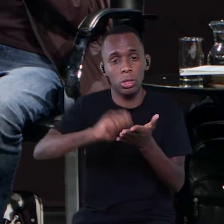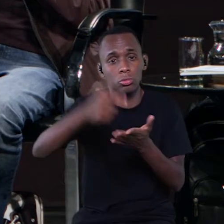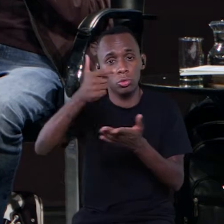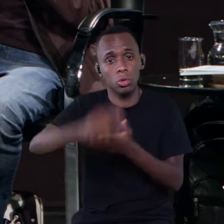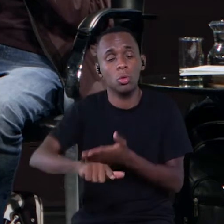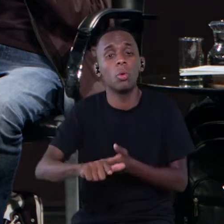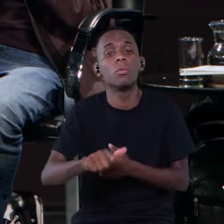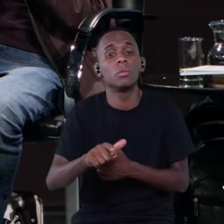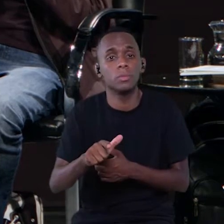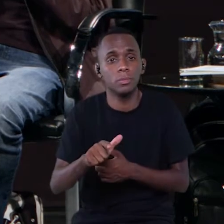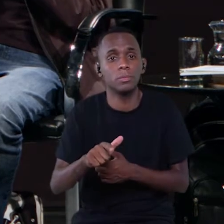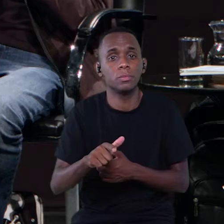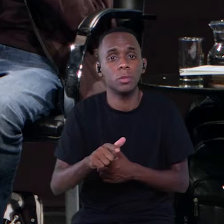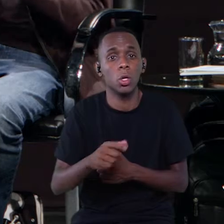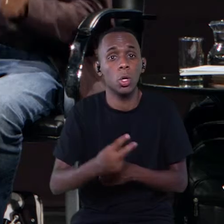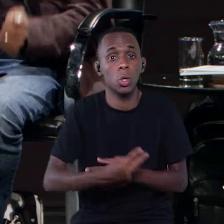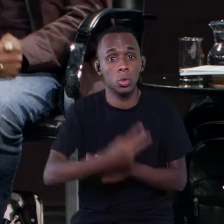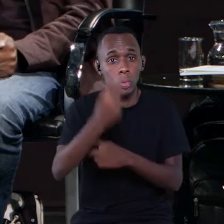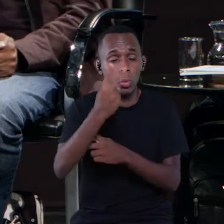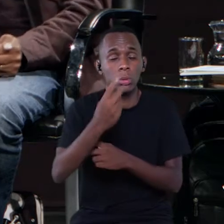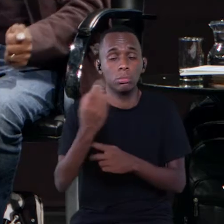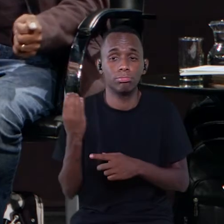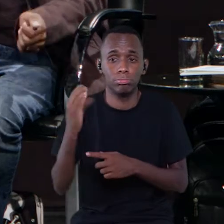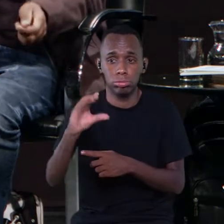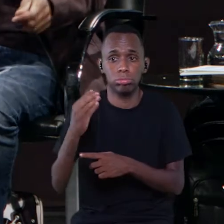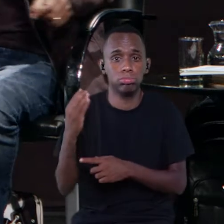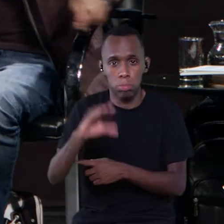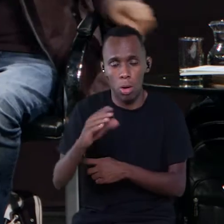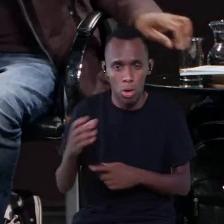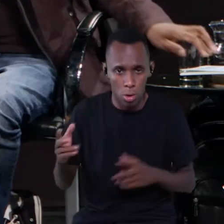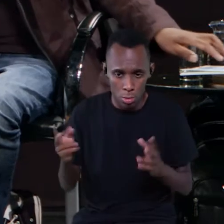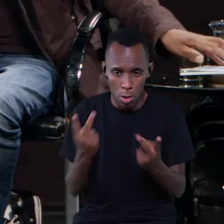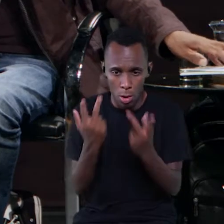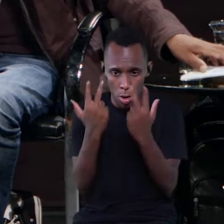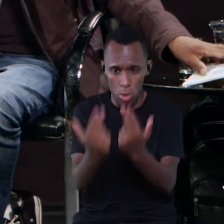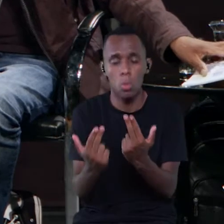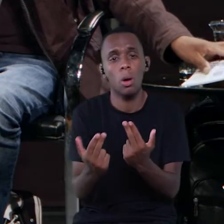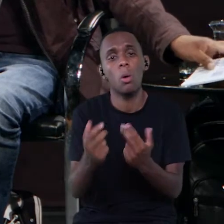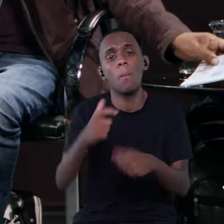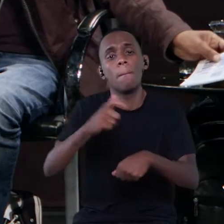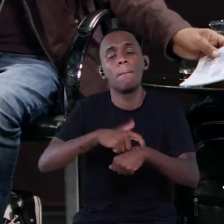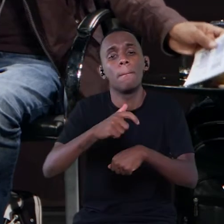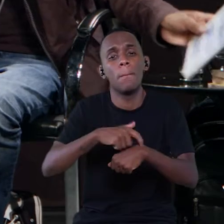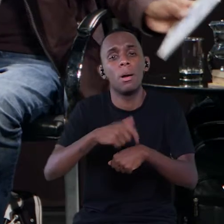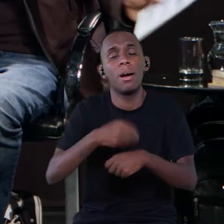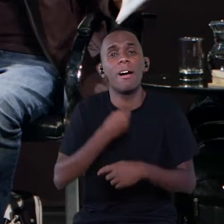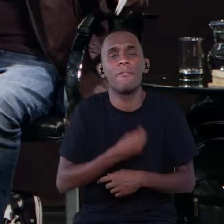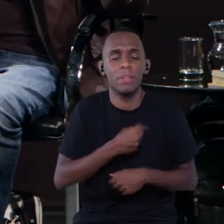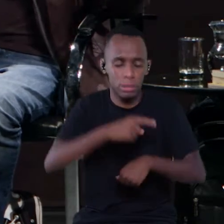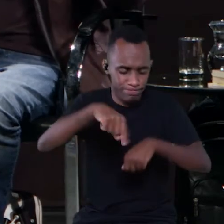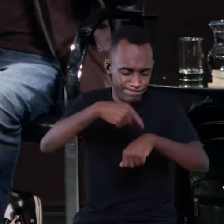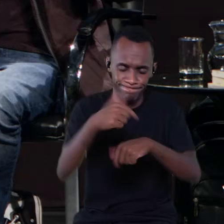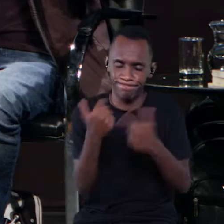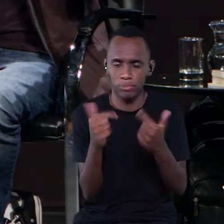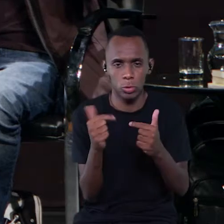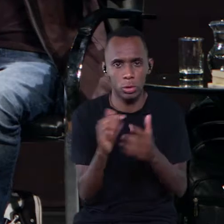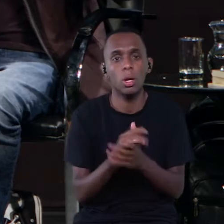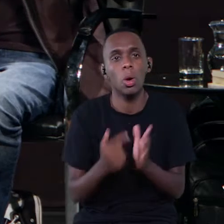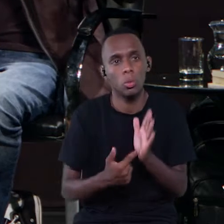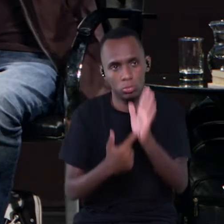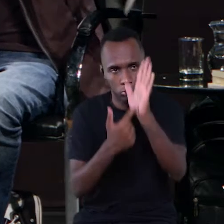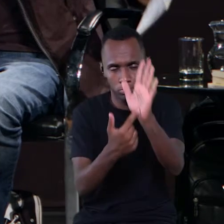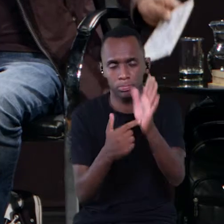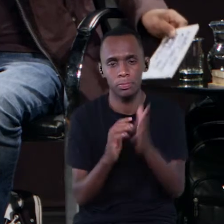saíram agora 2 edições simultâneas. Uma pela Quelônio, que é A Vida Não Funciona como um Relógio, esse livro que